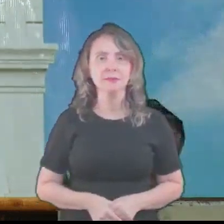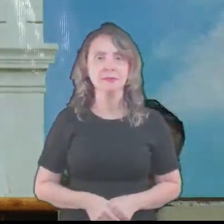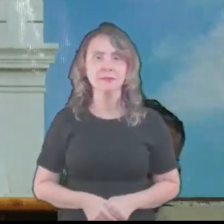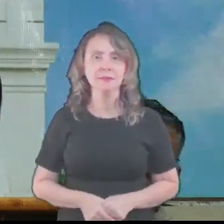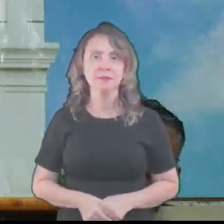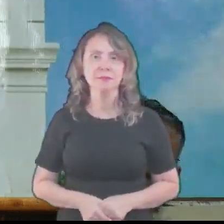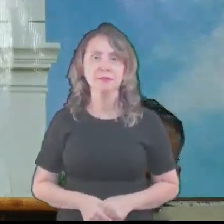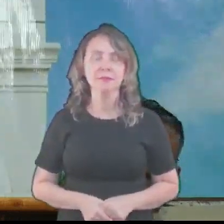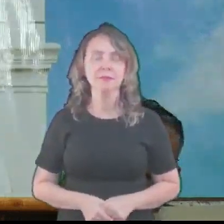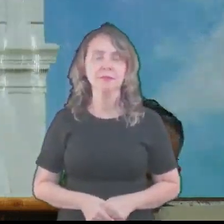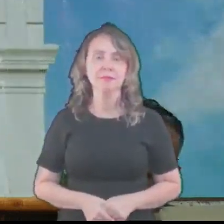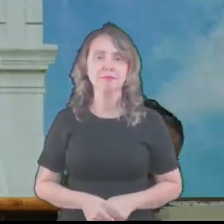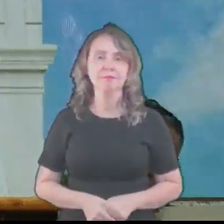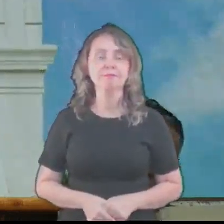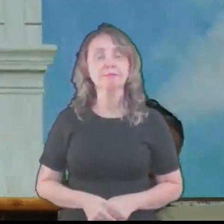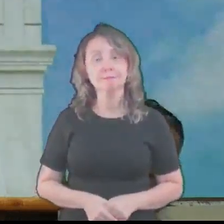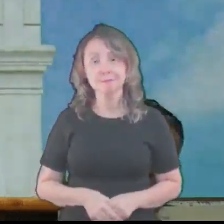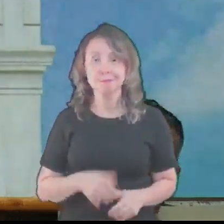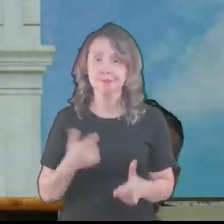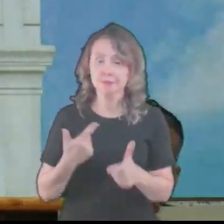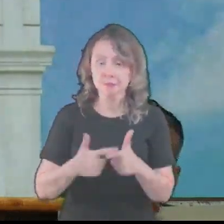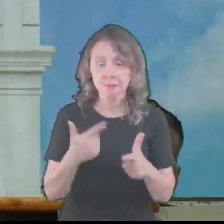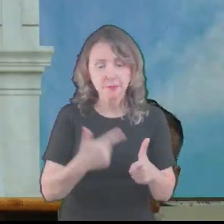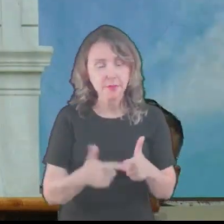São dificuldades, são problemas,